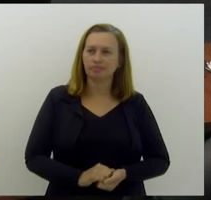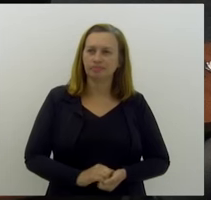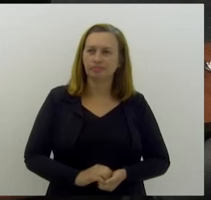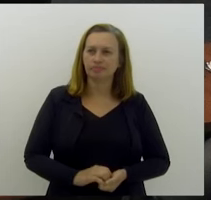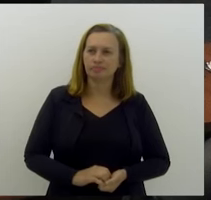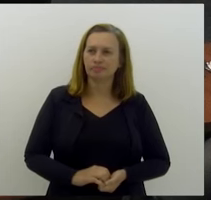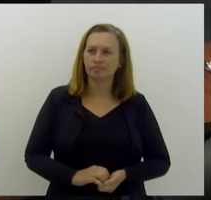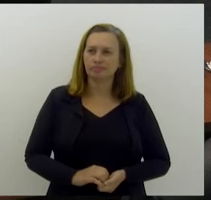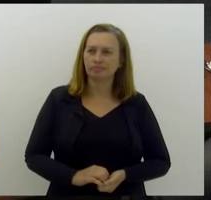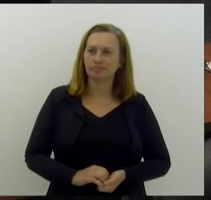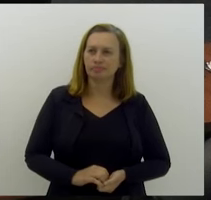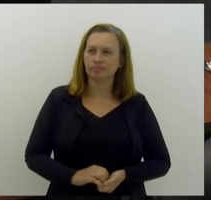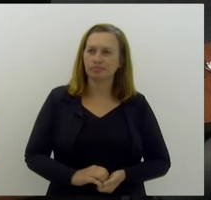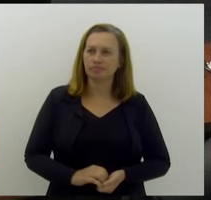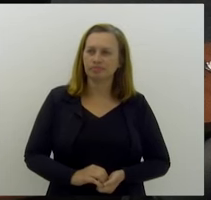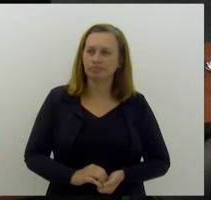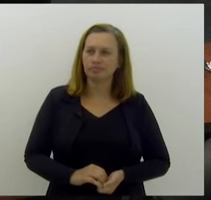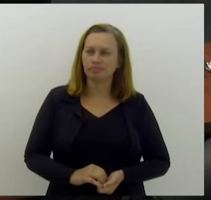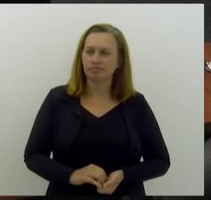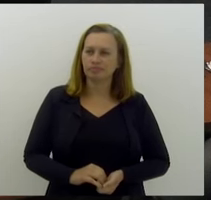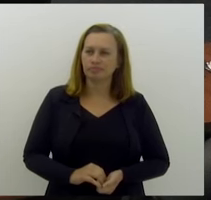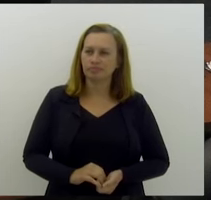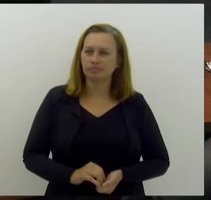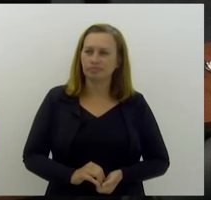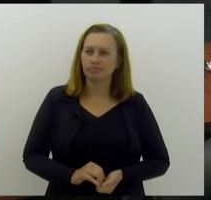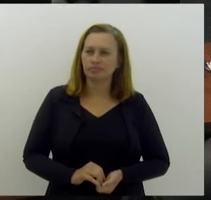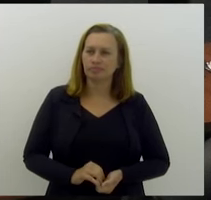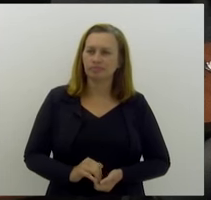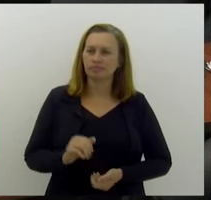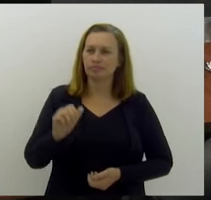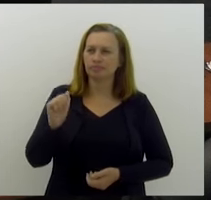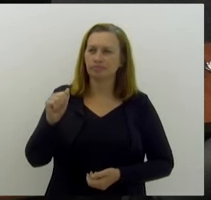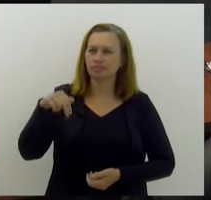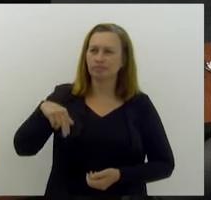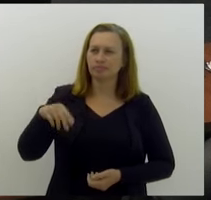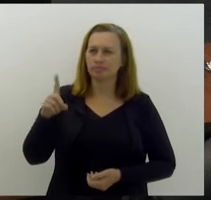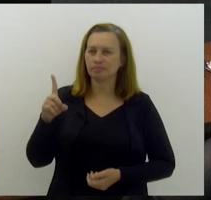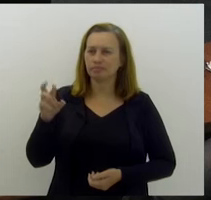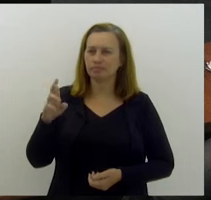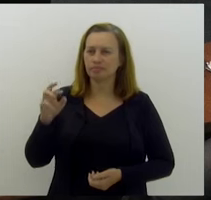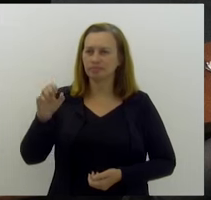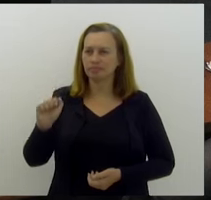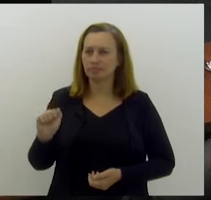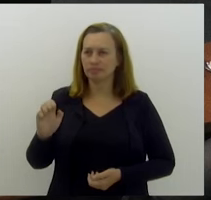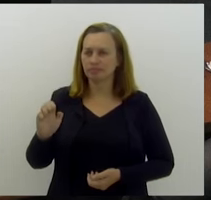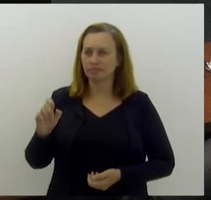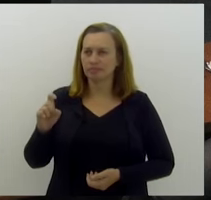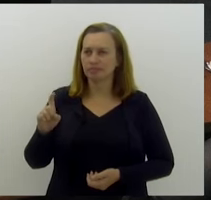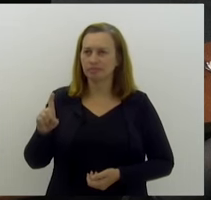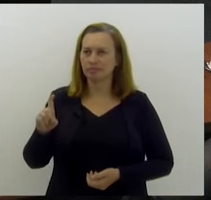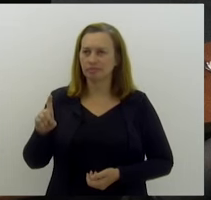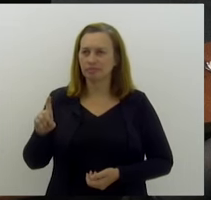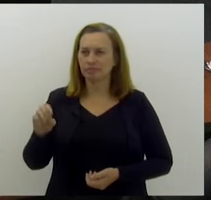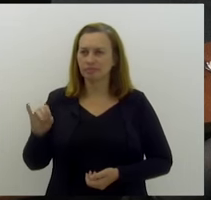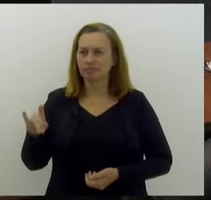trabalhos falei comis com só só para te dar